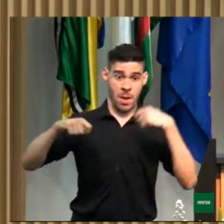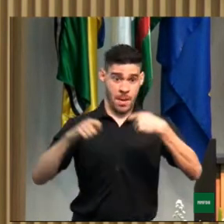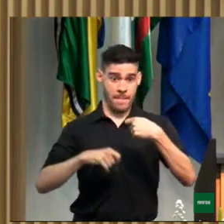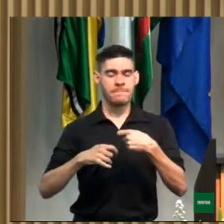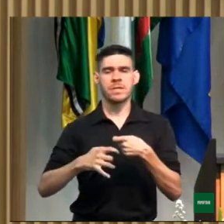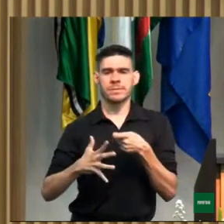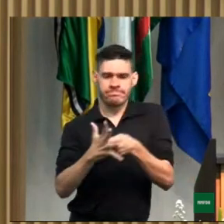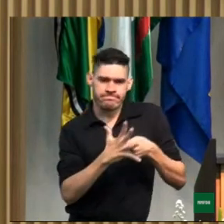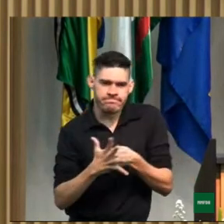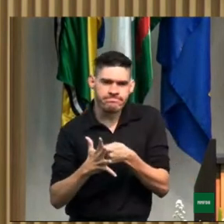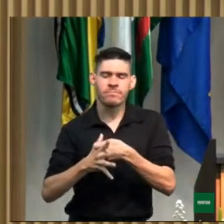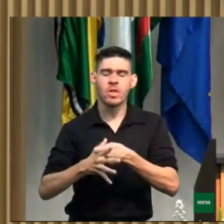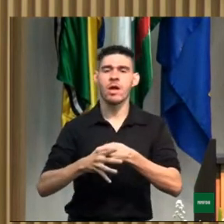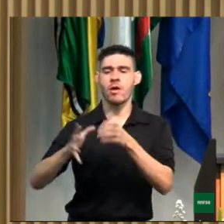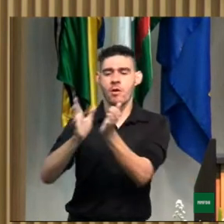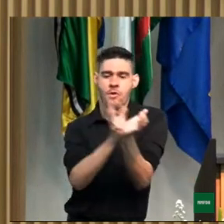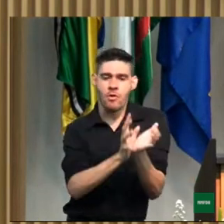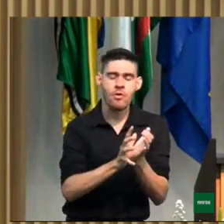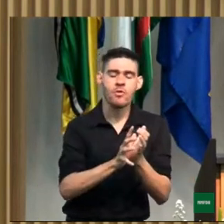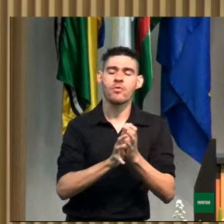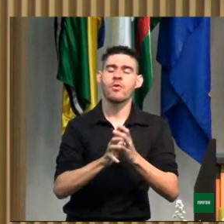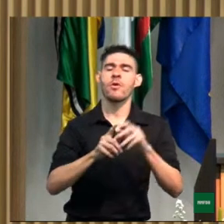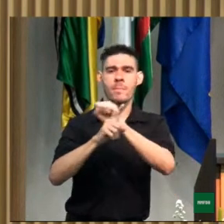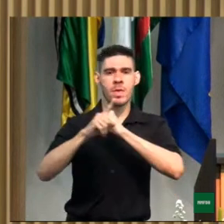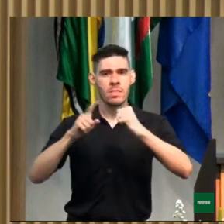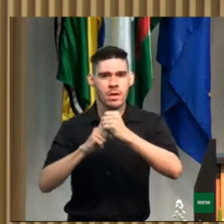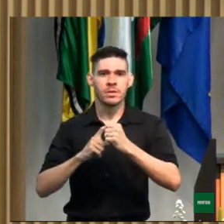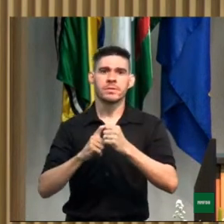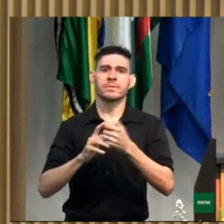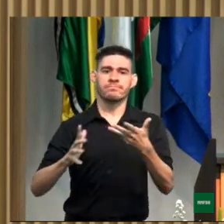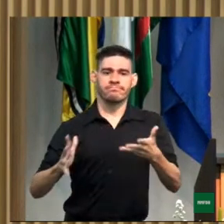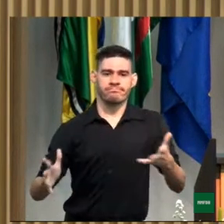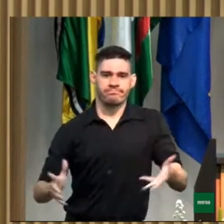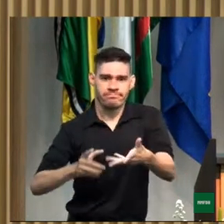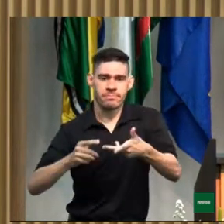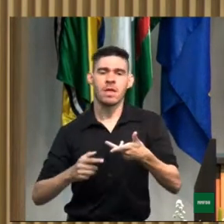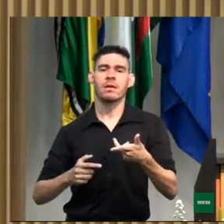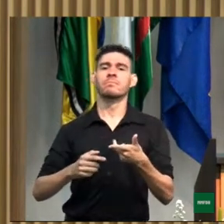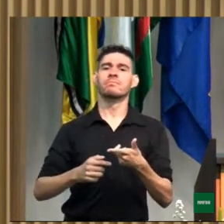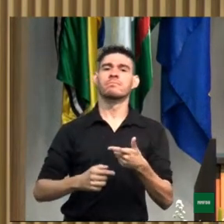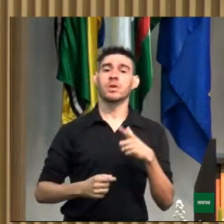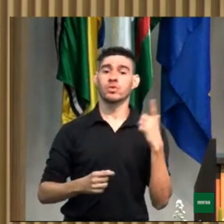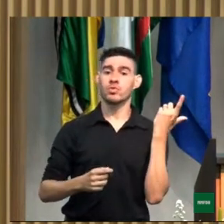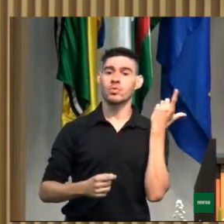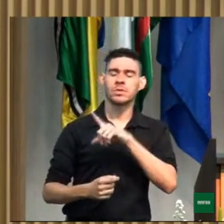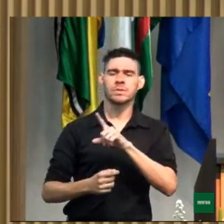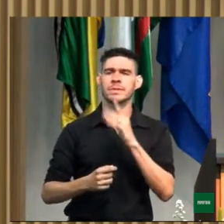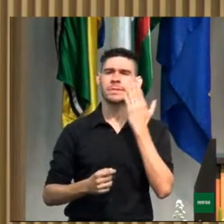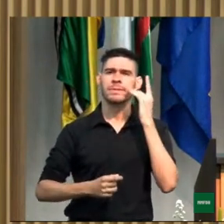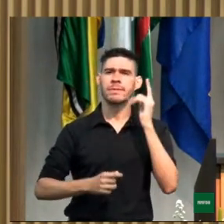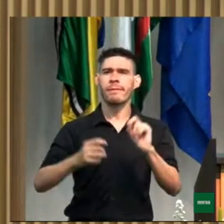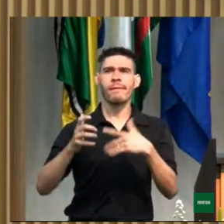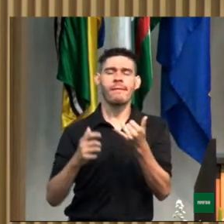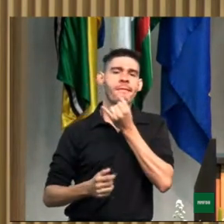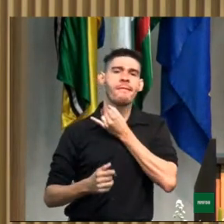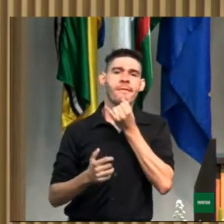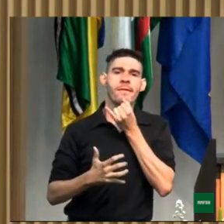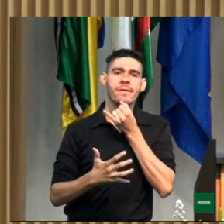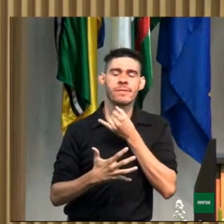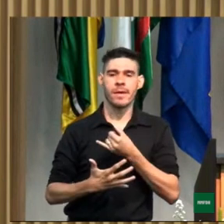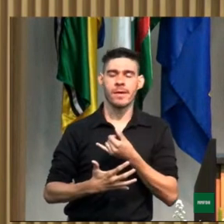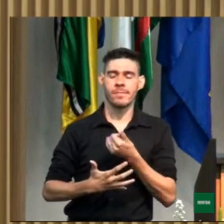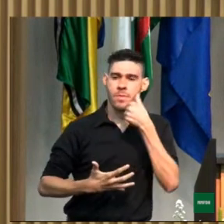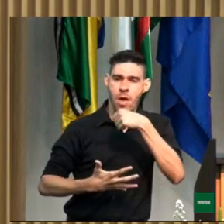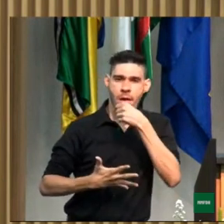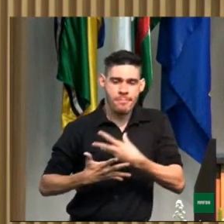da sociedade para que possamos chegar à compreensão, por exemplo, que a maternidade não pode ser